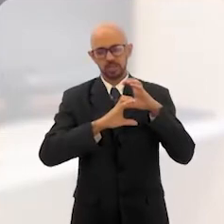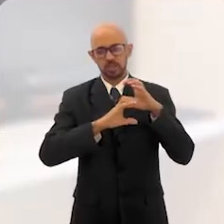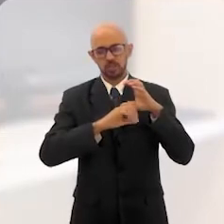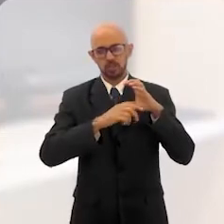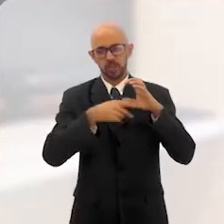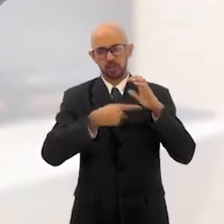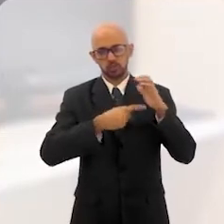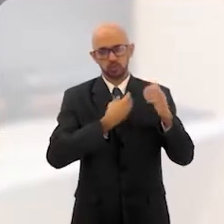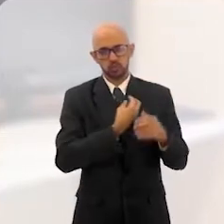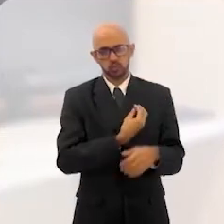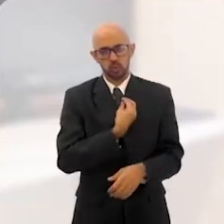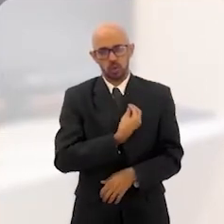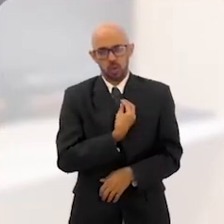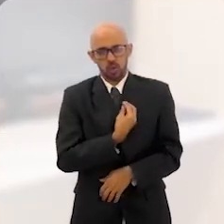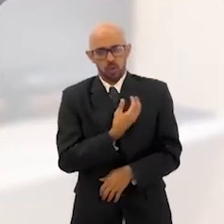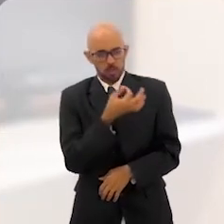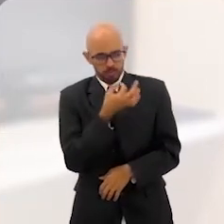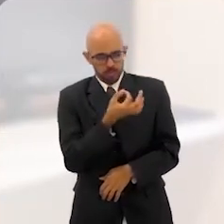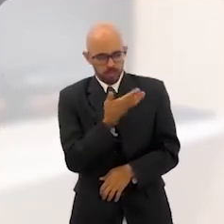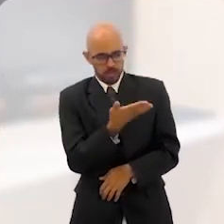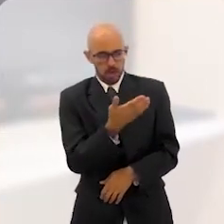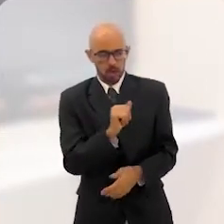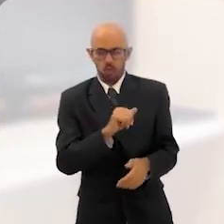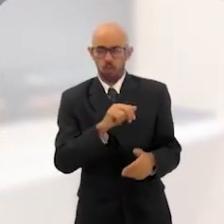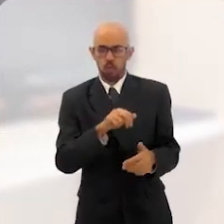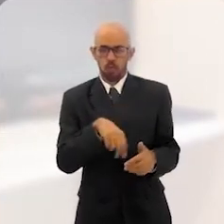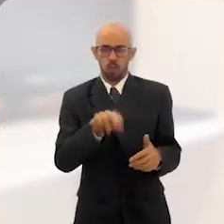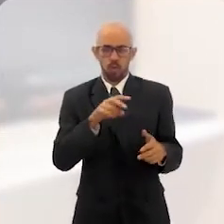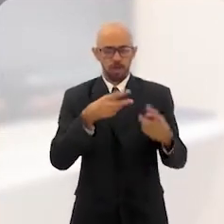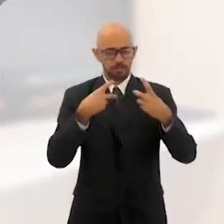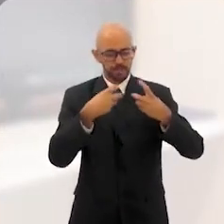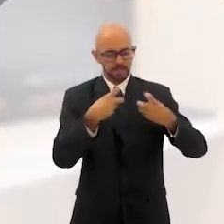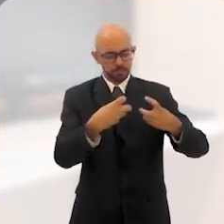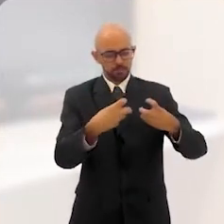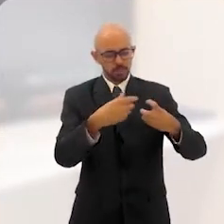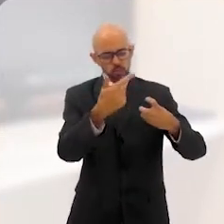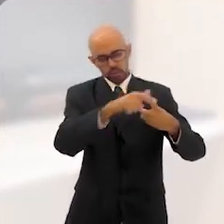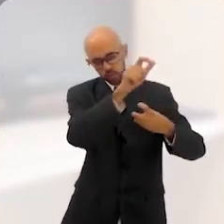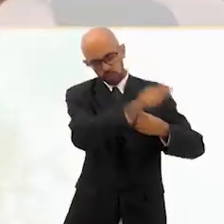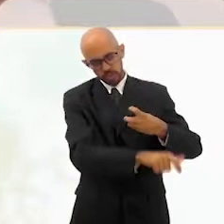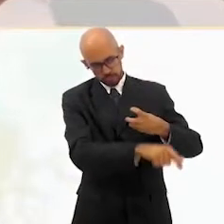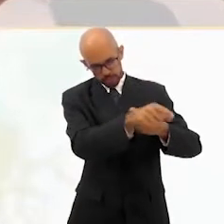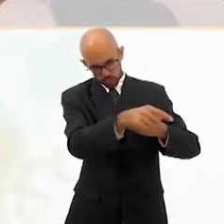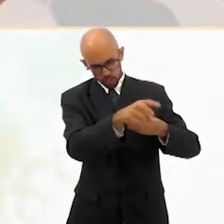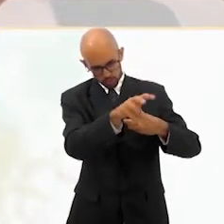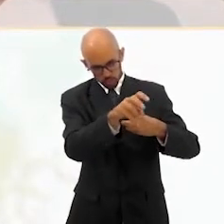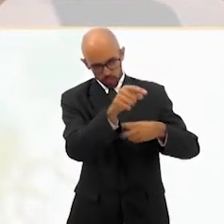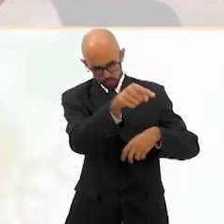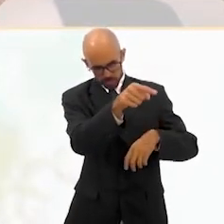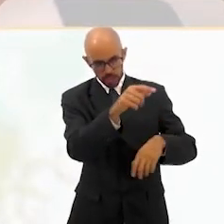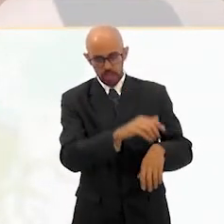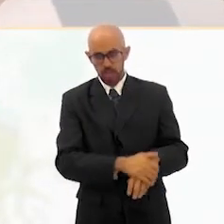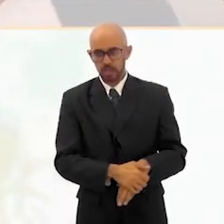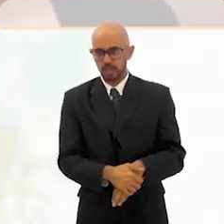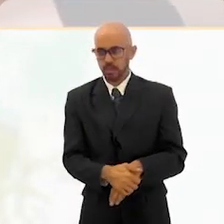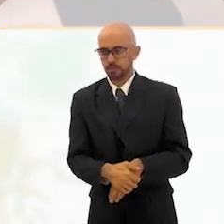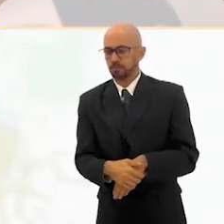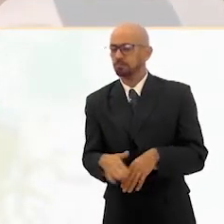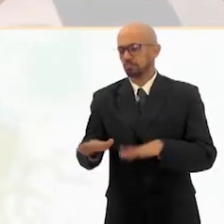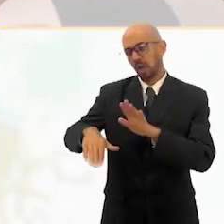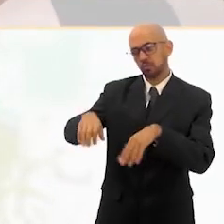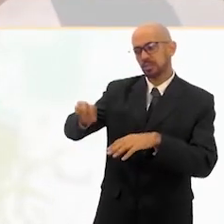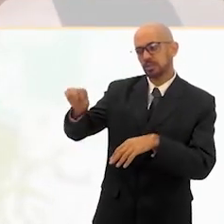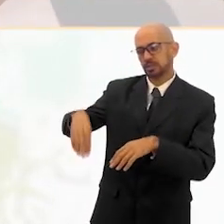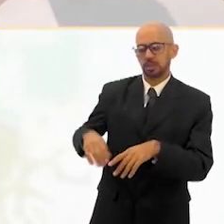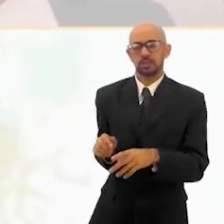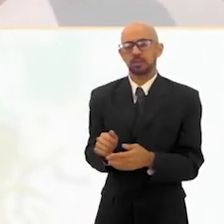você trazia como proposta, com a leitura das pessoas sobre você?